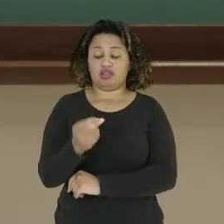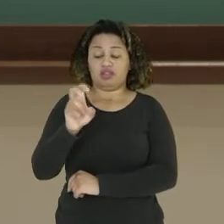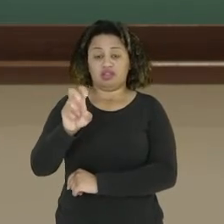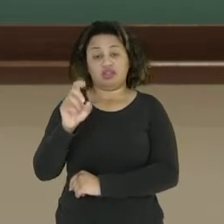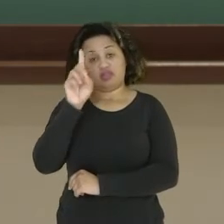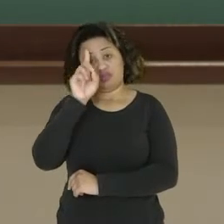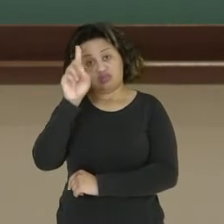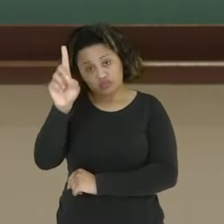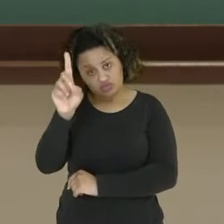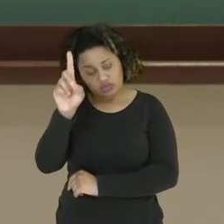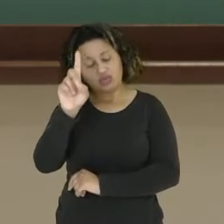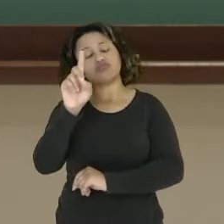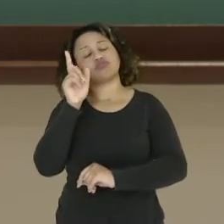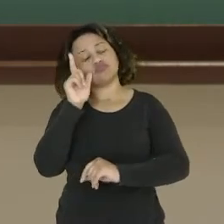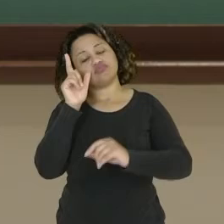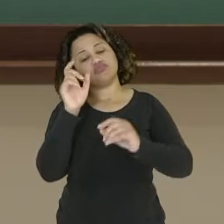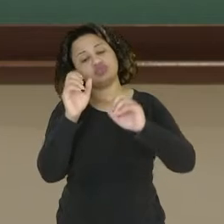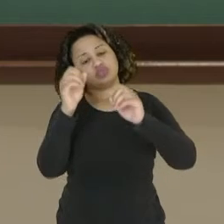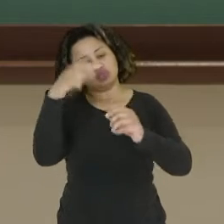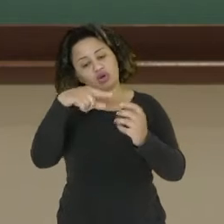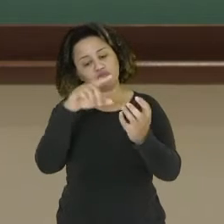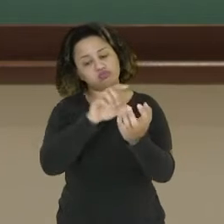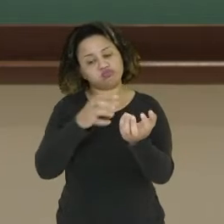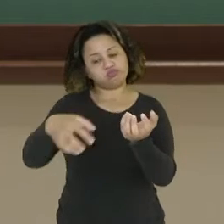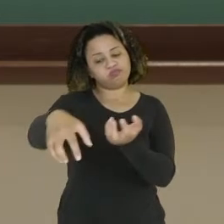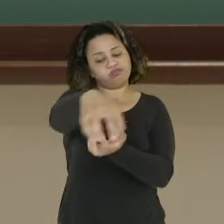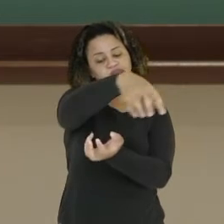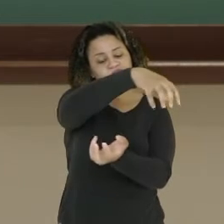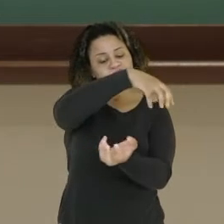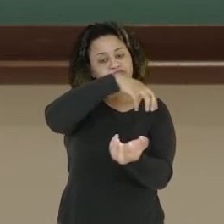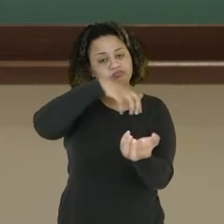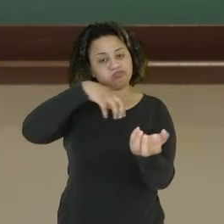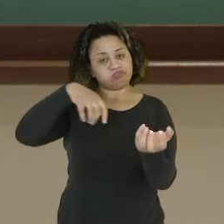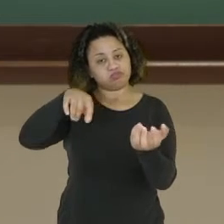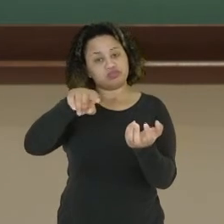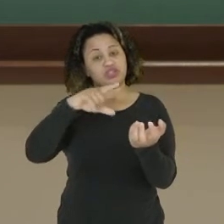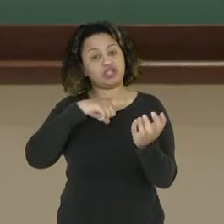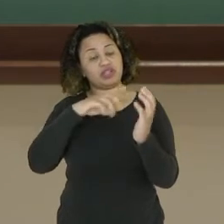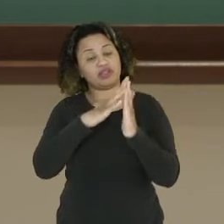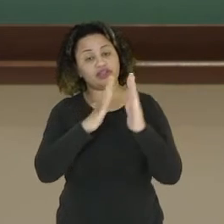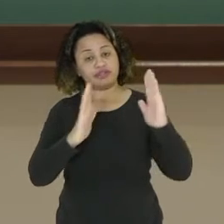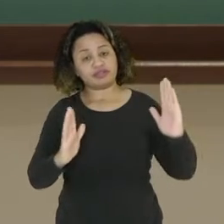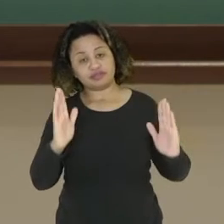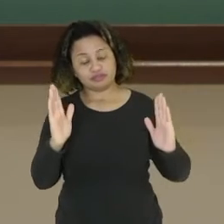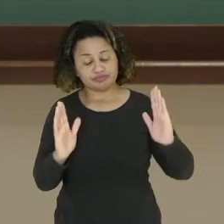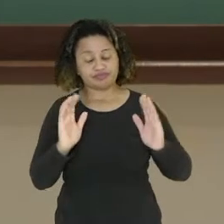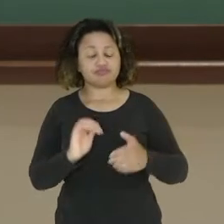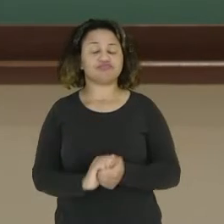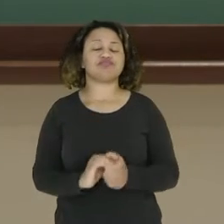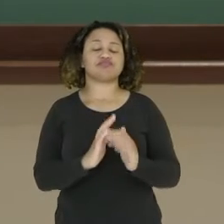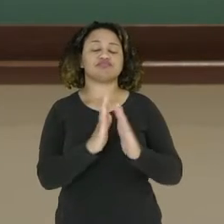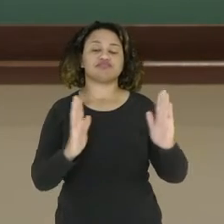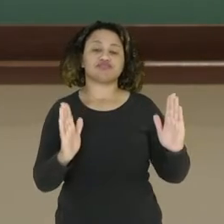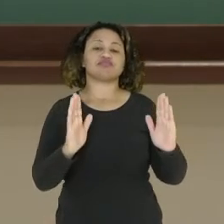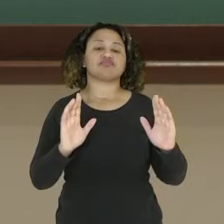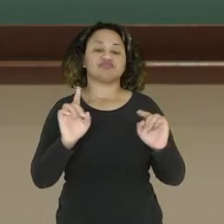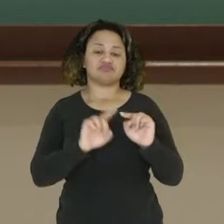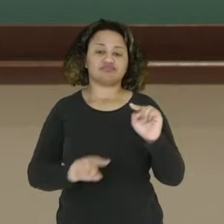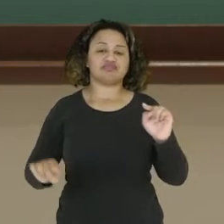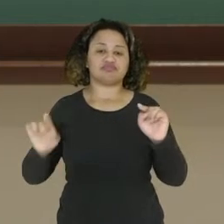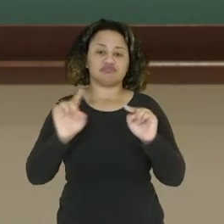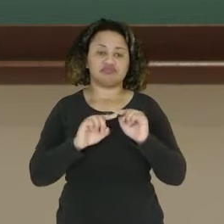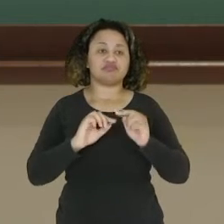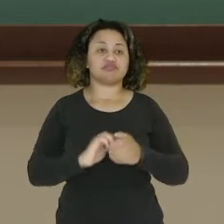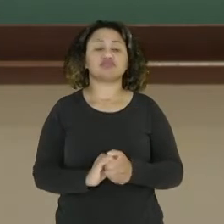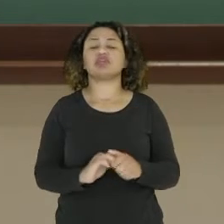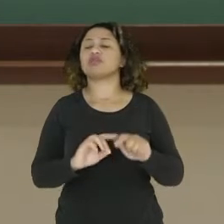uma volta em torno do Sol. Então, isso é periódico, tem período. E o período é o tempo de um ciclo. Agora, algo que